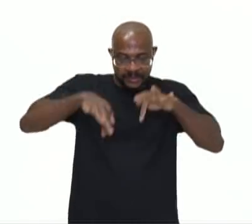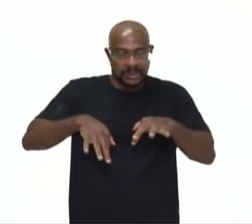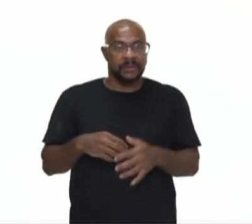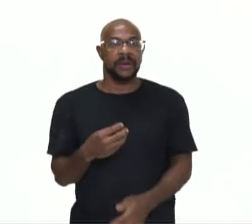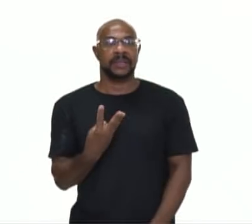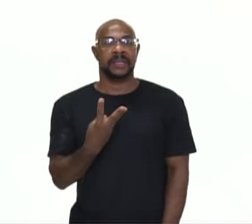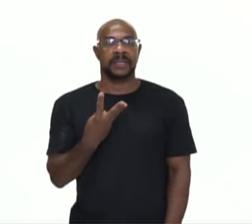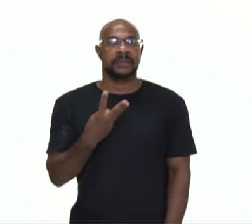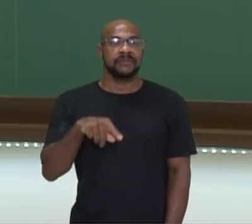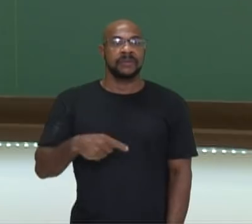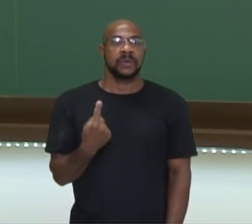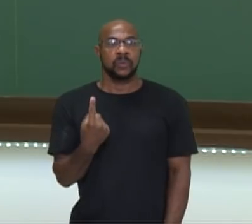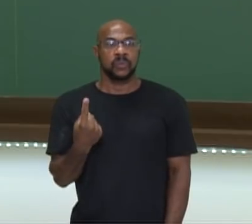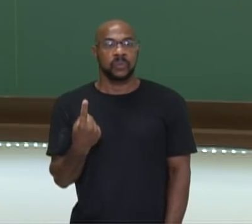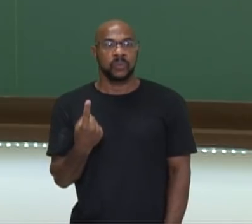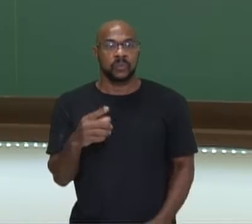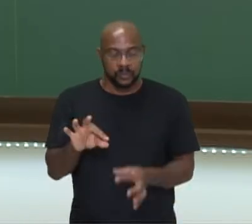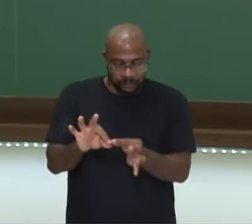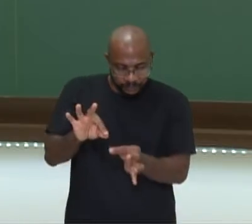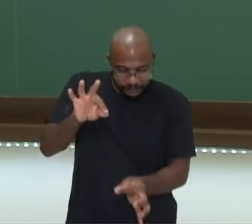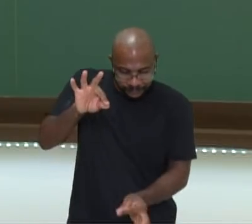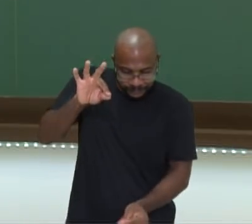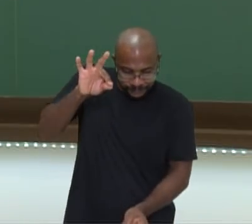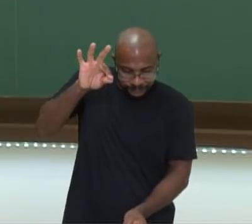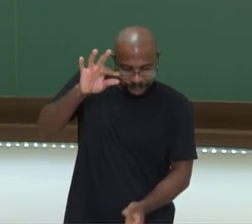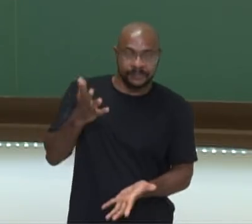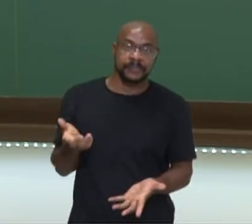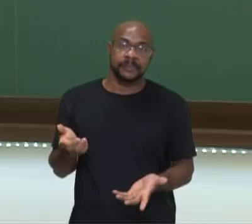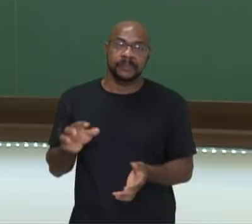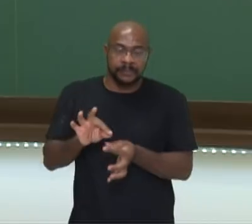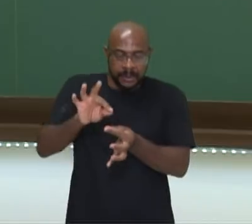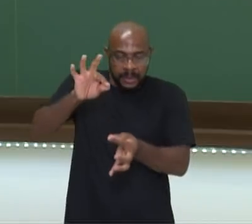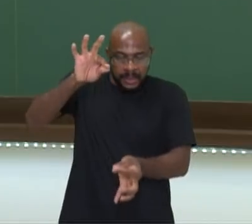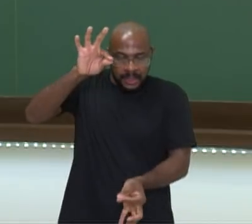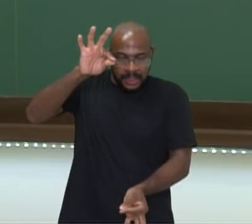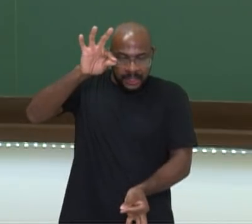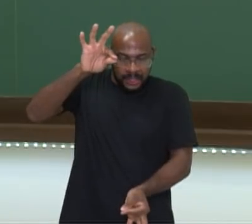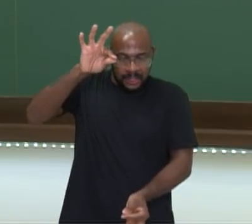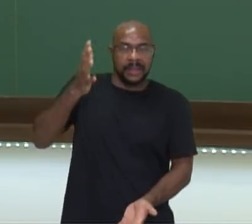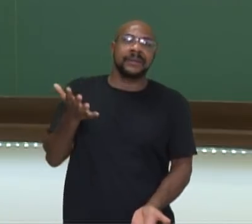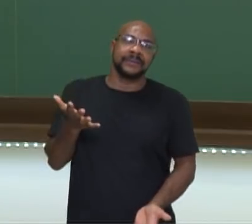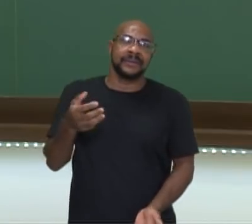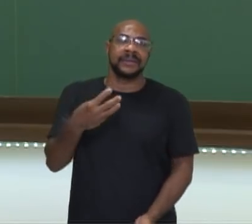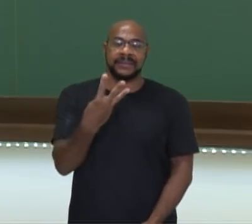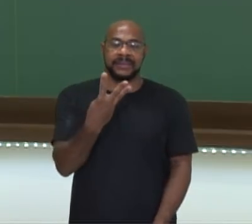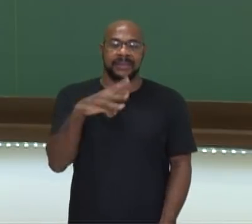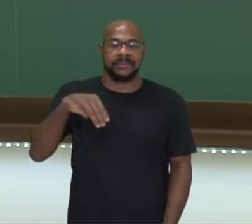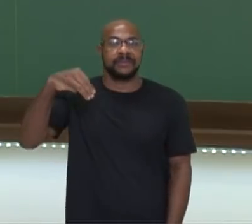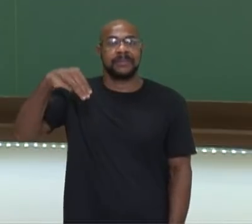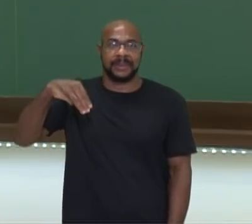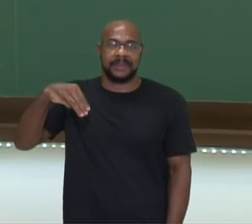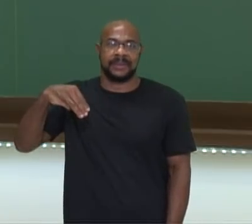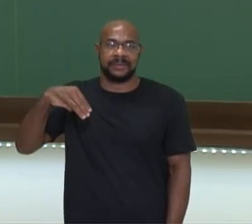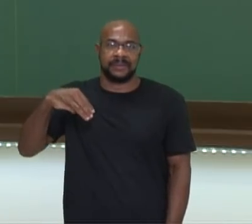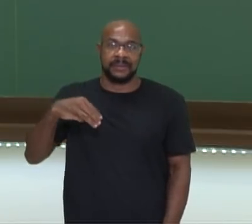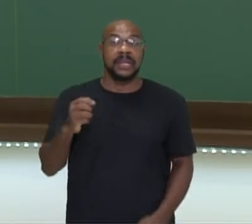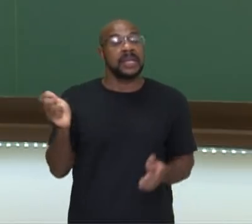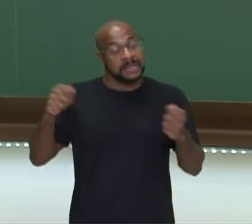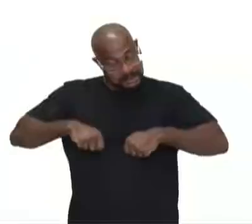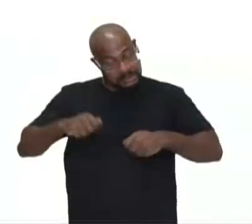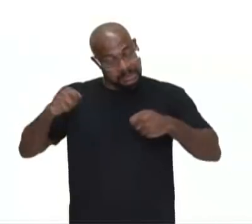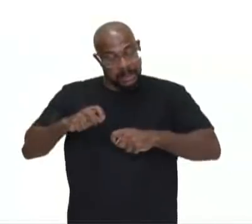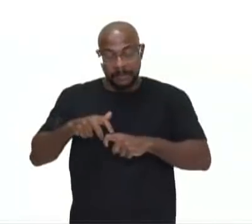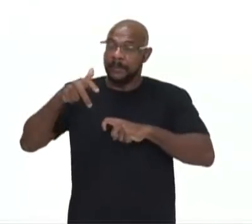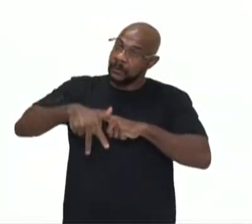chão, tá? É uma distância meio altinha, mas dá para pular, certo? Pensa um pouquinho e eu já volto com a resposta.